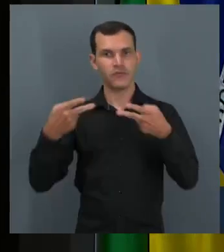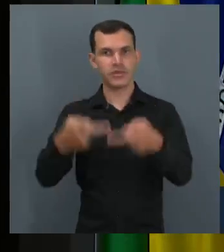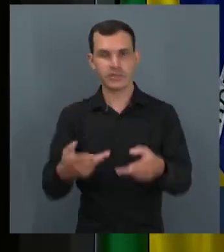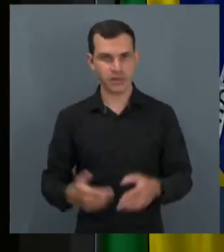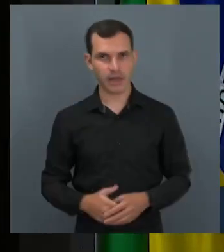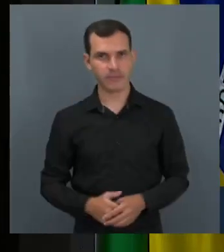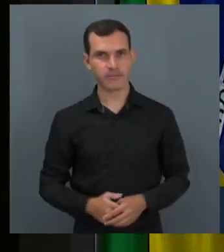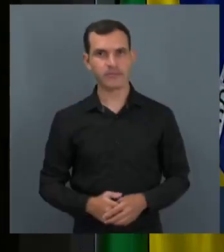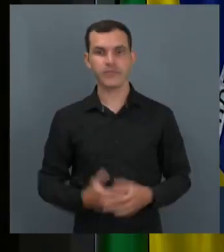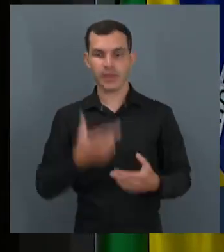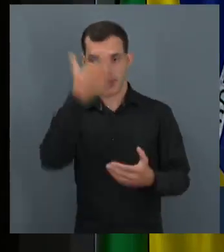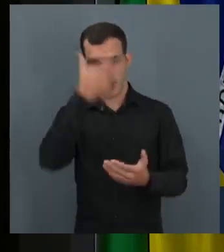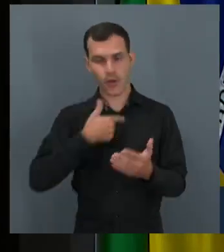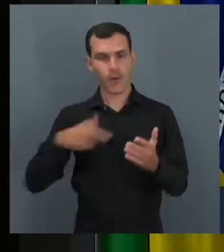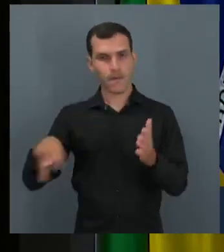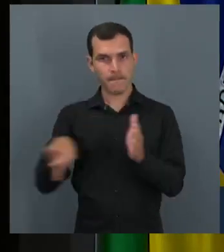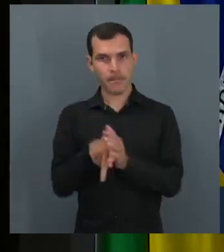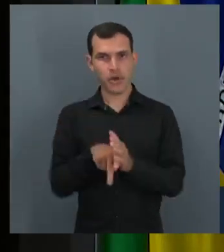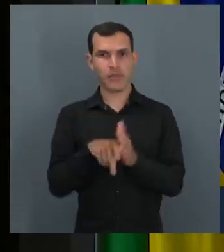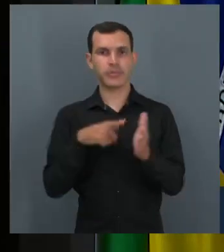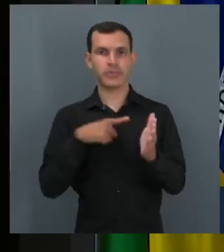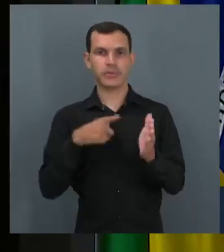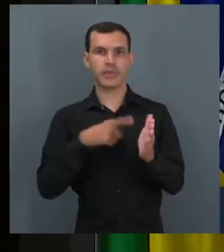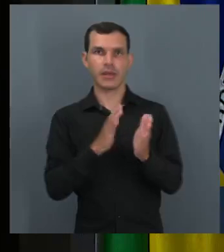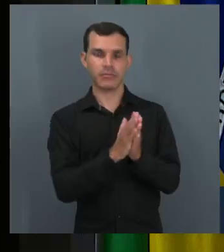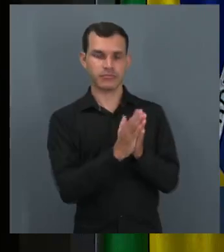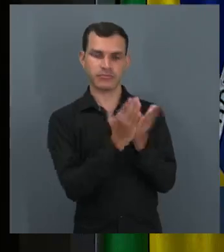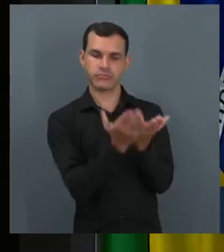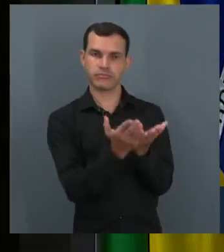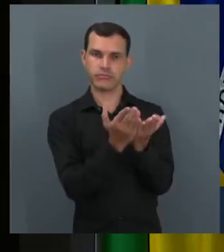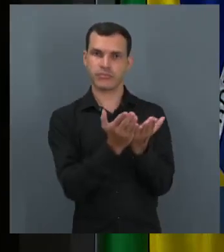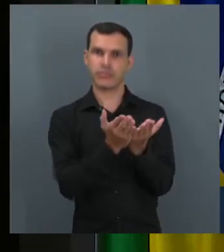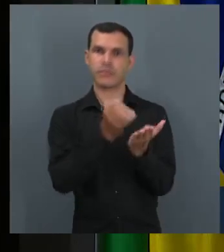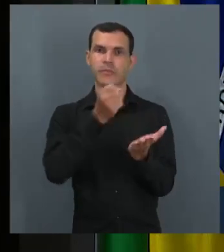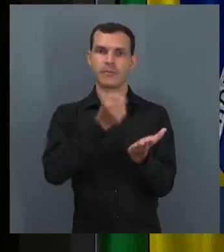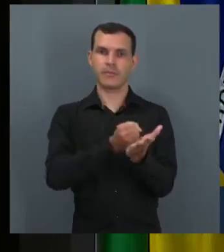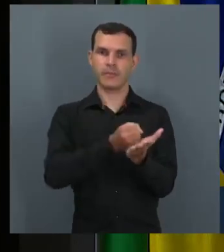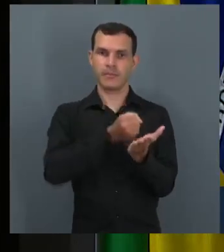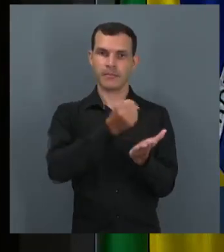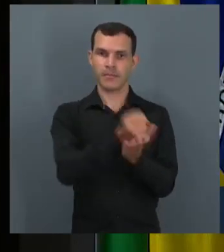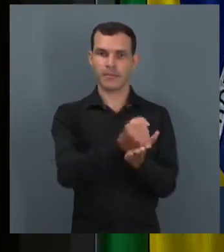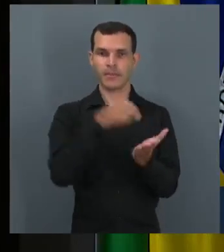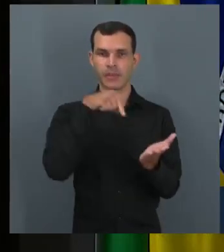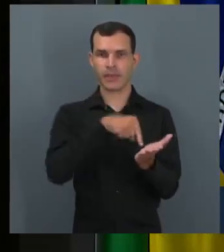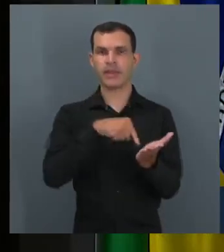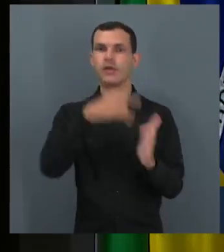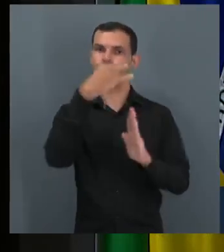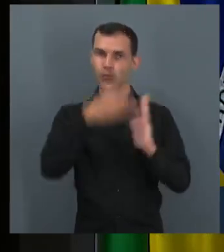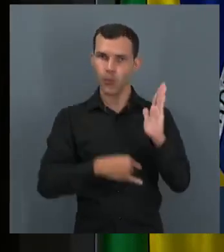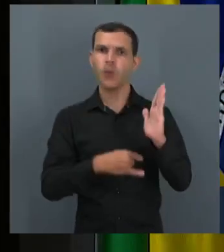Iovisto, o meu passaporte funcional como documento de identificação, e está lá,